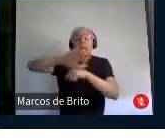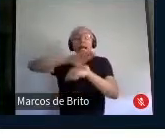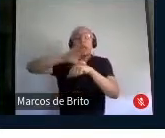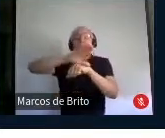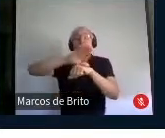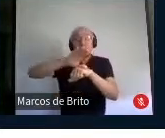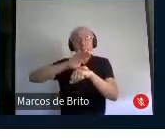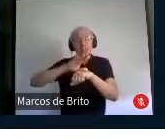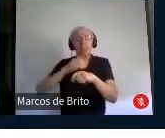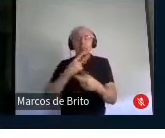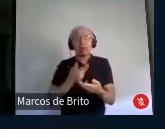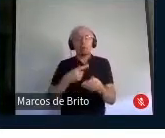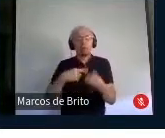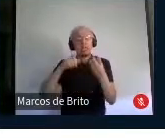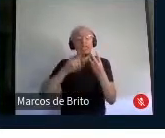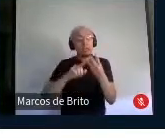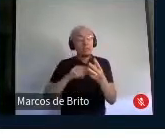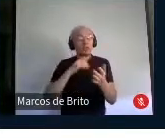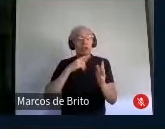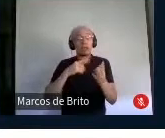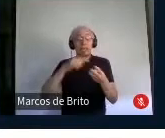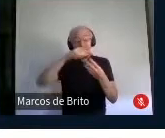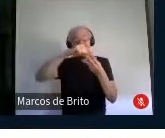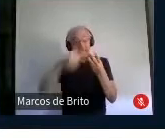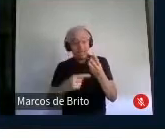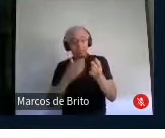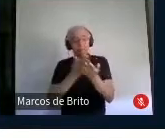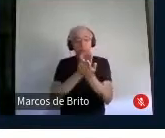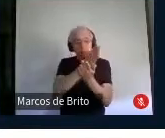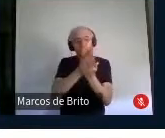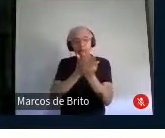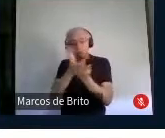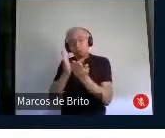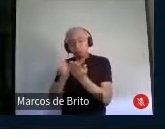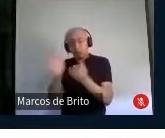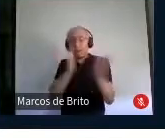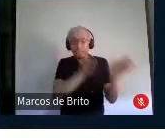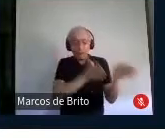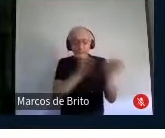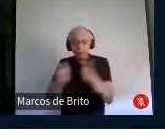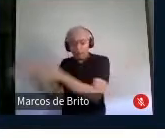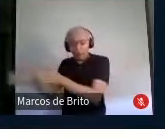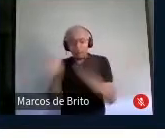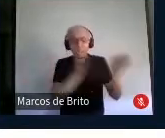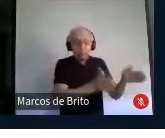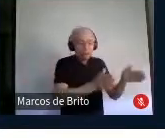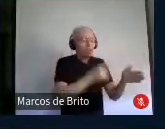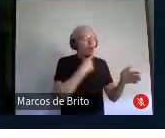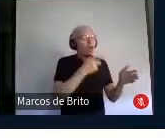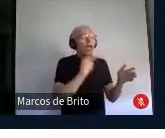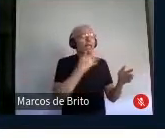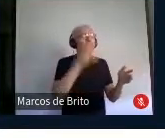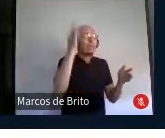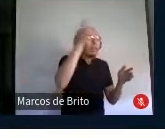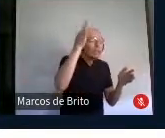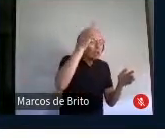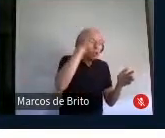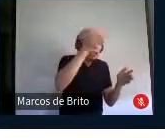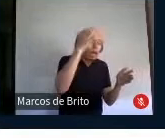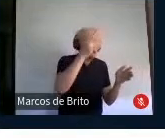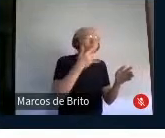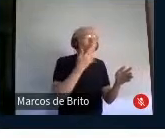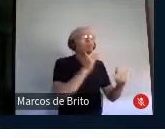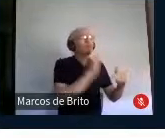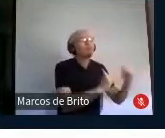capítulo, ele foi dividido em três partes. Na primeira parte, nós trazemos fundamentos teóricos sobre a formação de